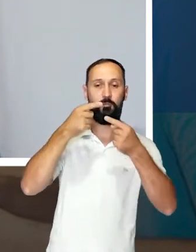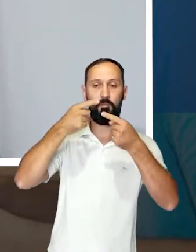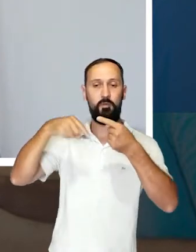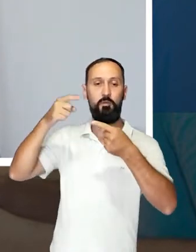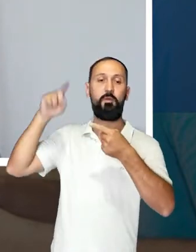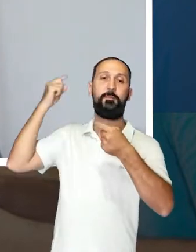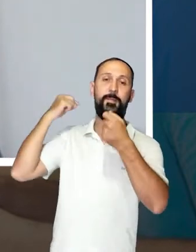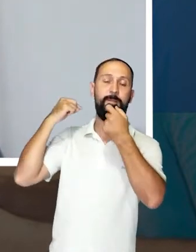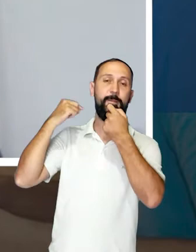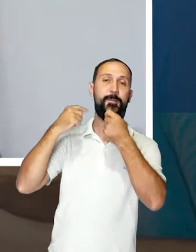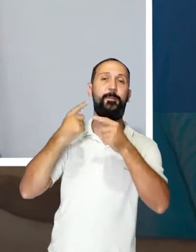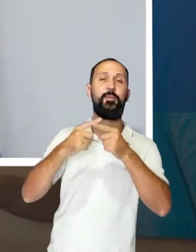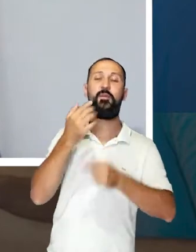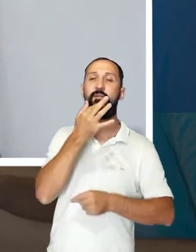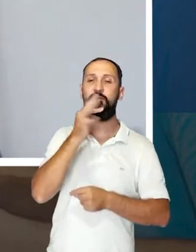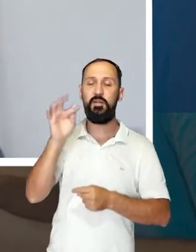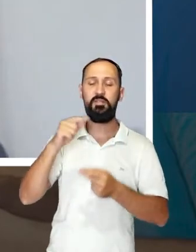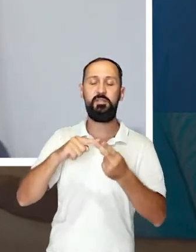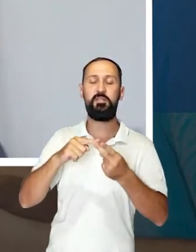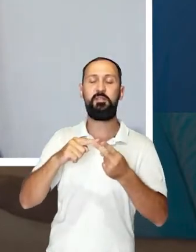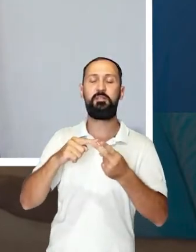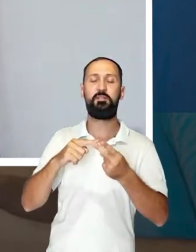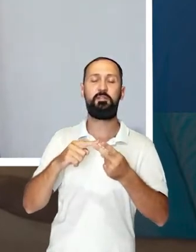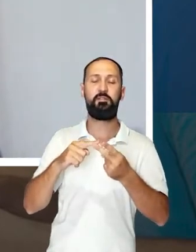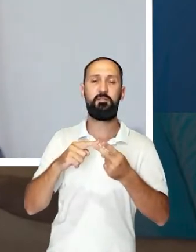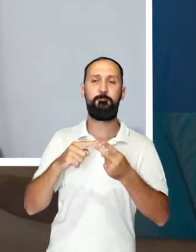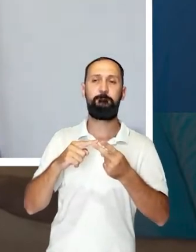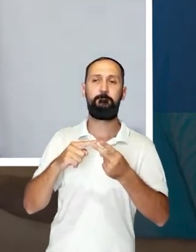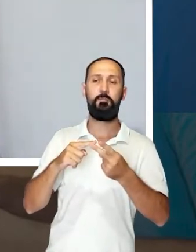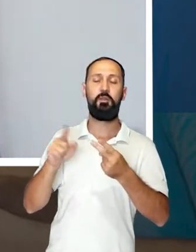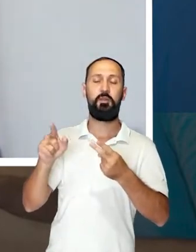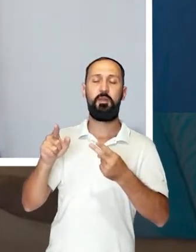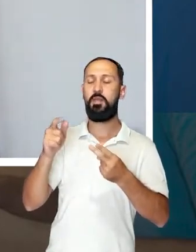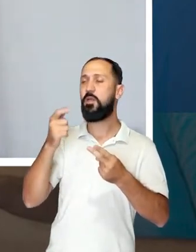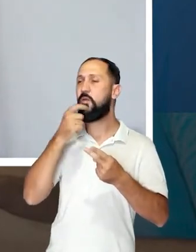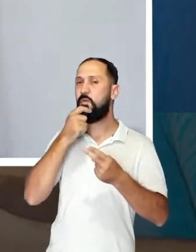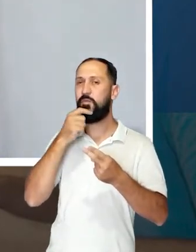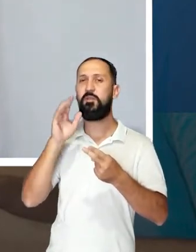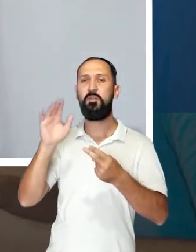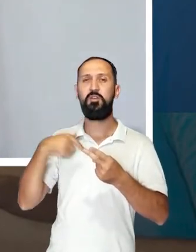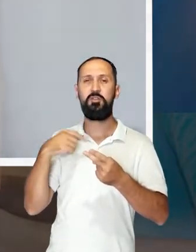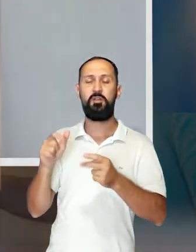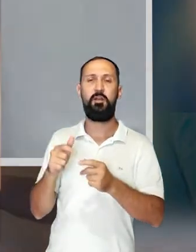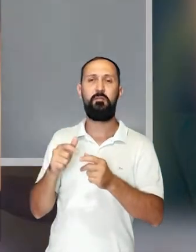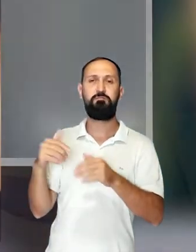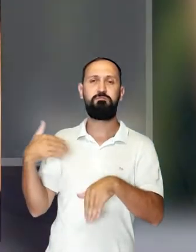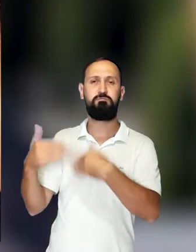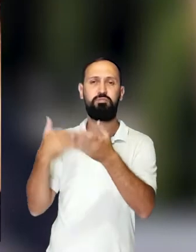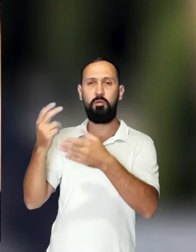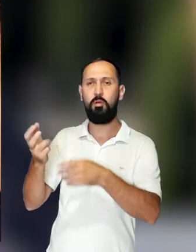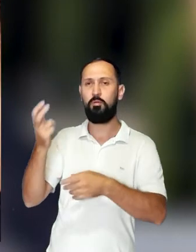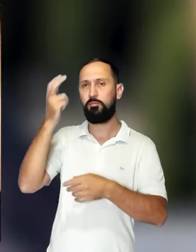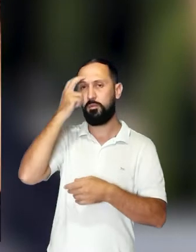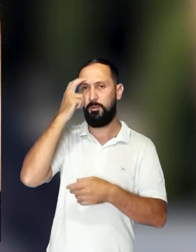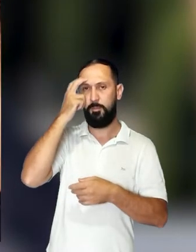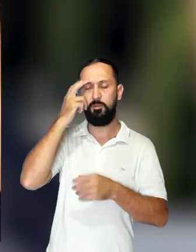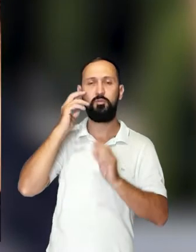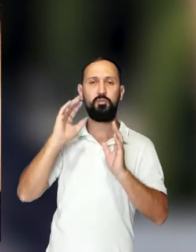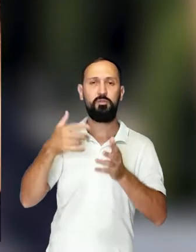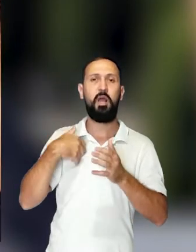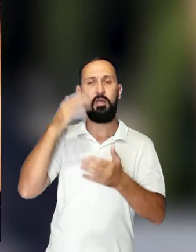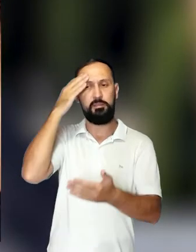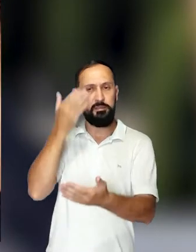totalmente anterior, porque os franceses e os europeus e os londrinos, eles já estavam evoluindo